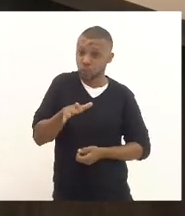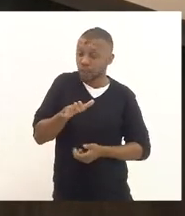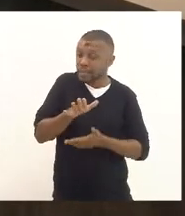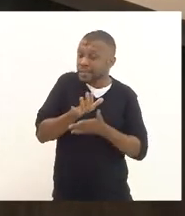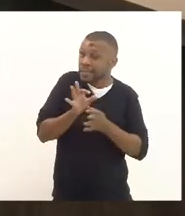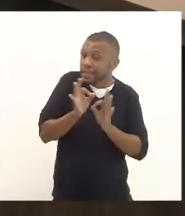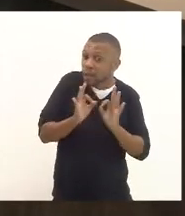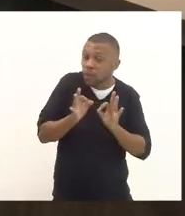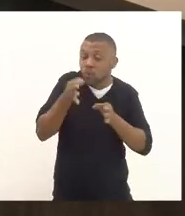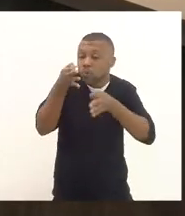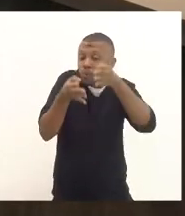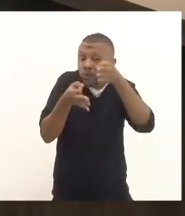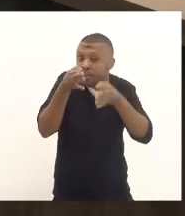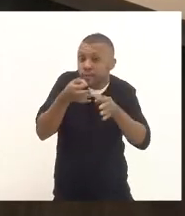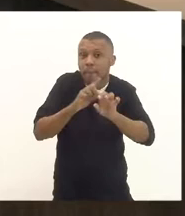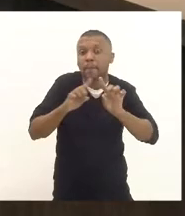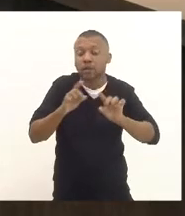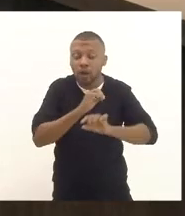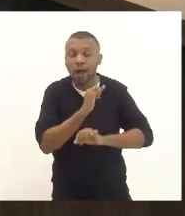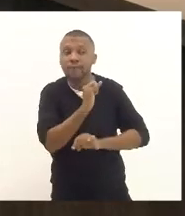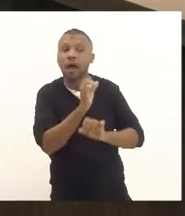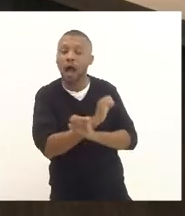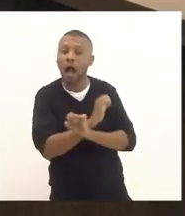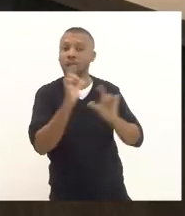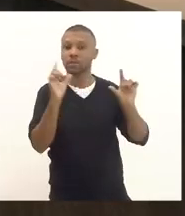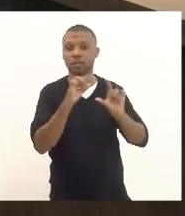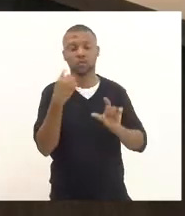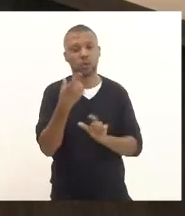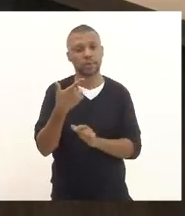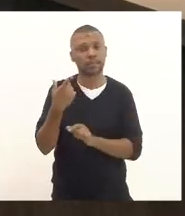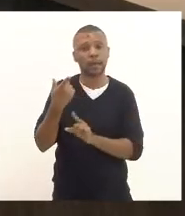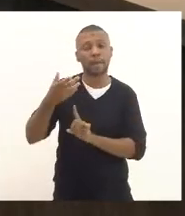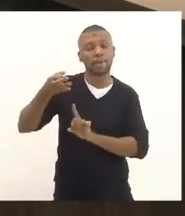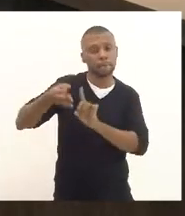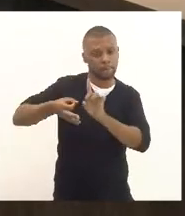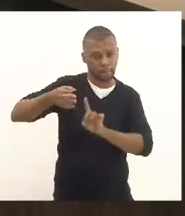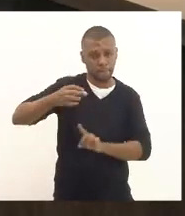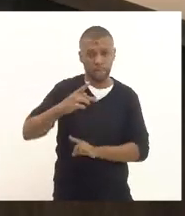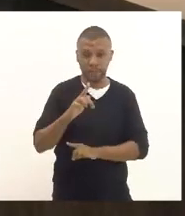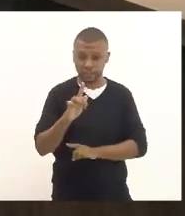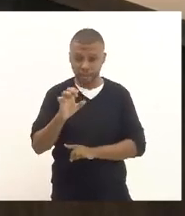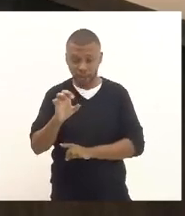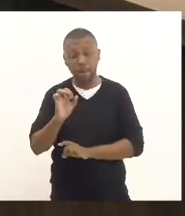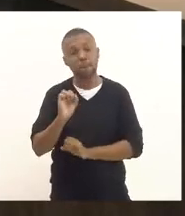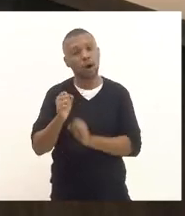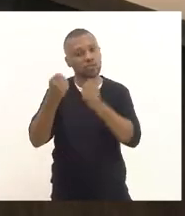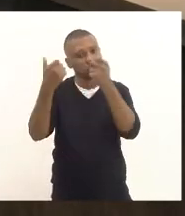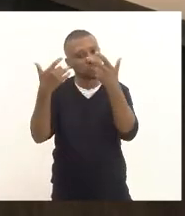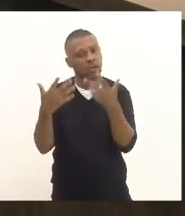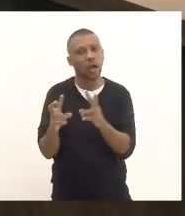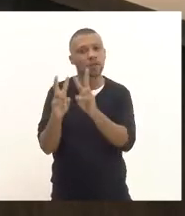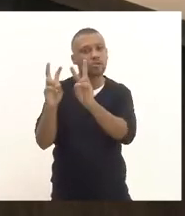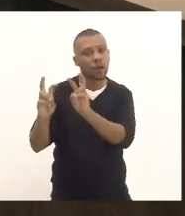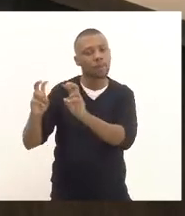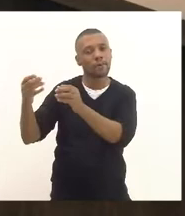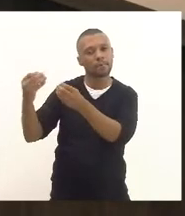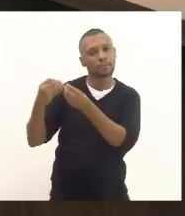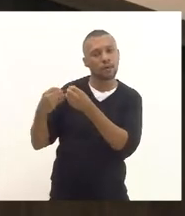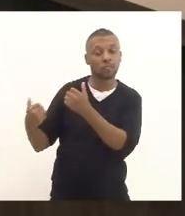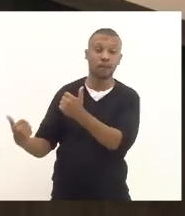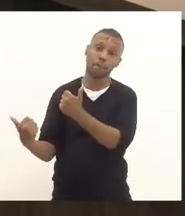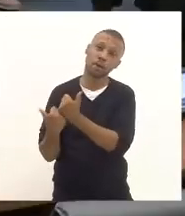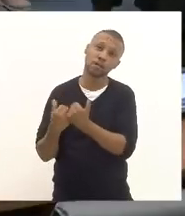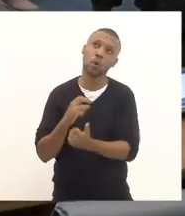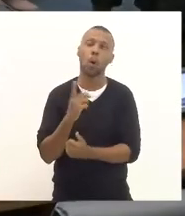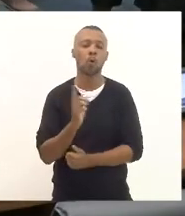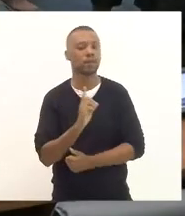mas estou alertar vai ser essa que a nossa à douta procuradoria pode esclarecer a matéria me dando razão ou